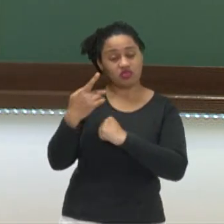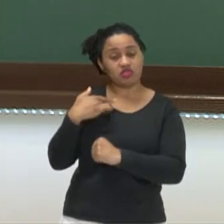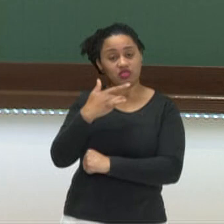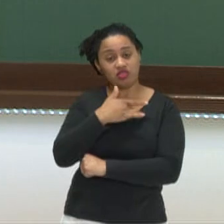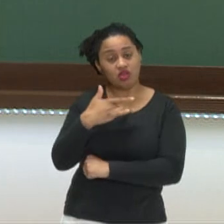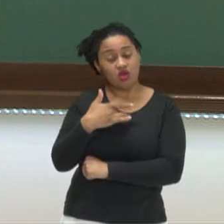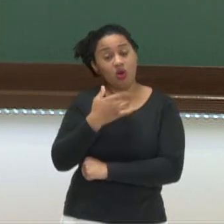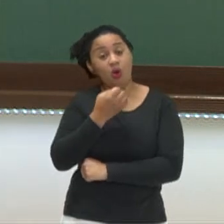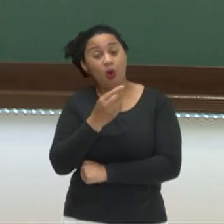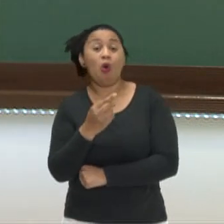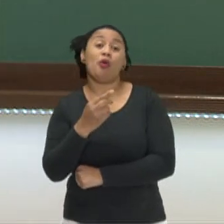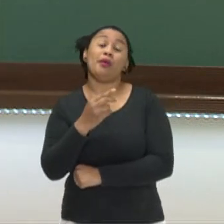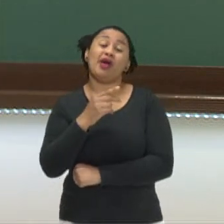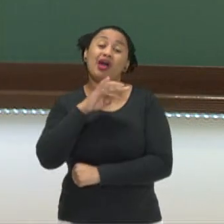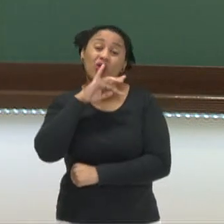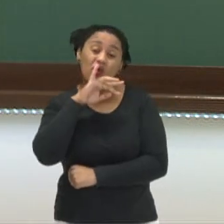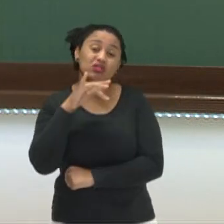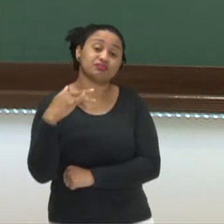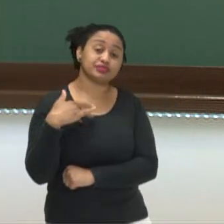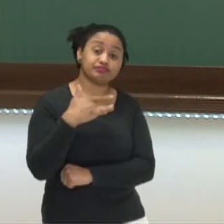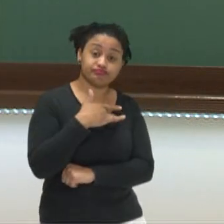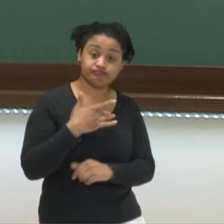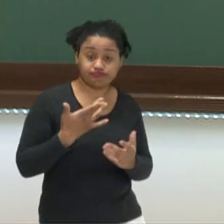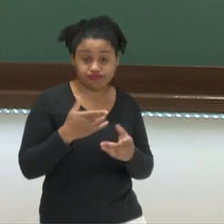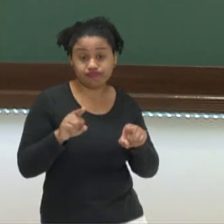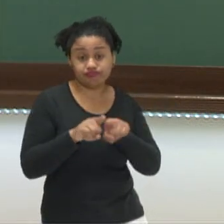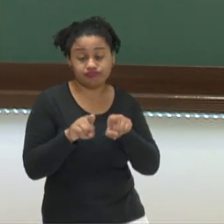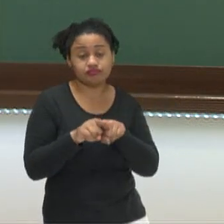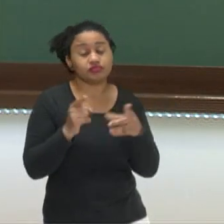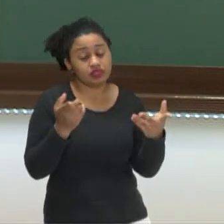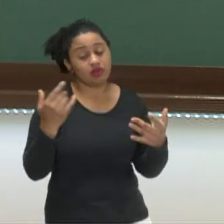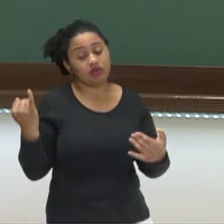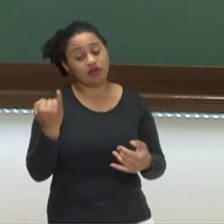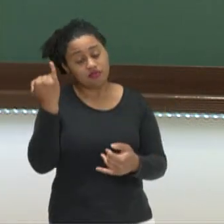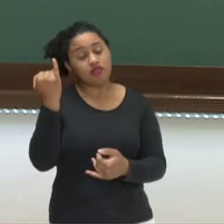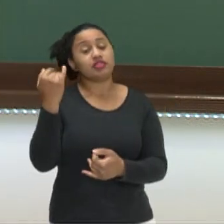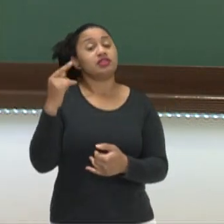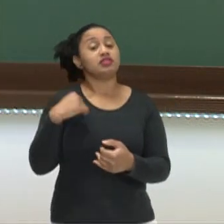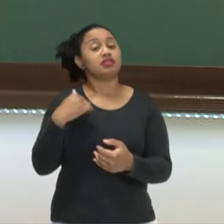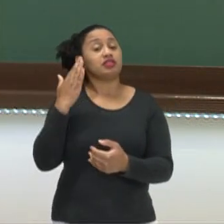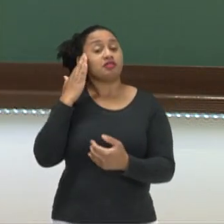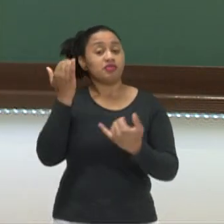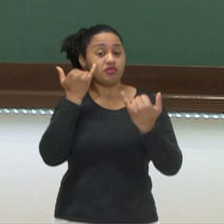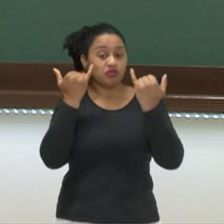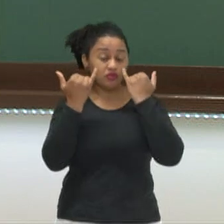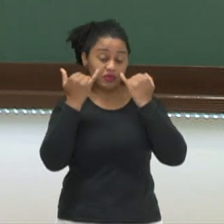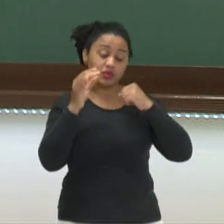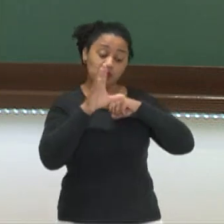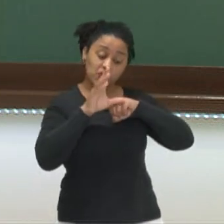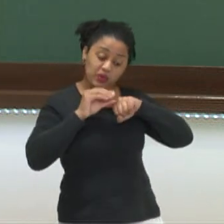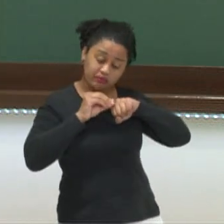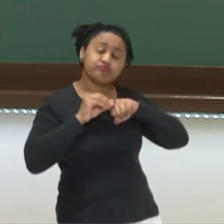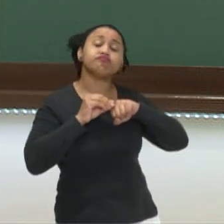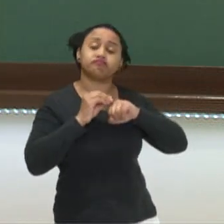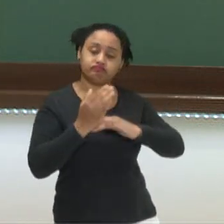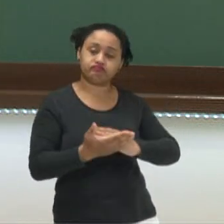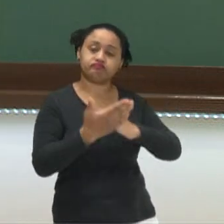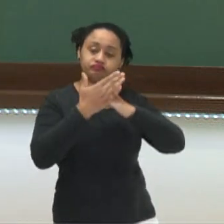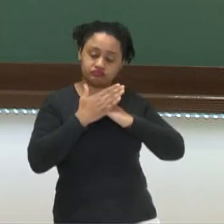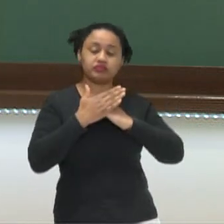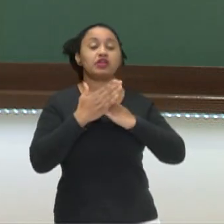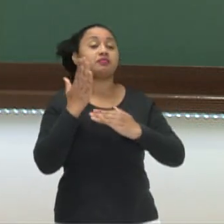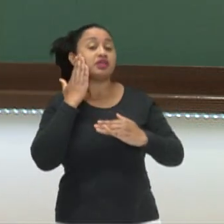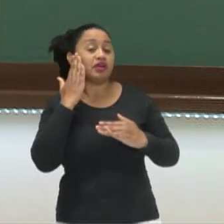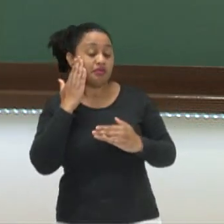podem prejudicar sua saúde. Então, é importante a pessoa ter informação, ter conhecimento para daí saber